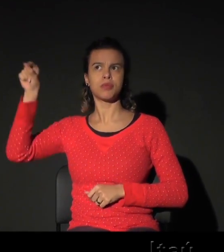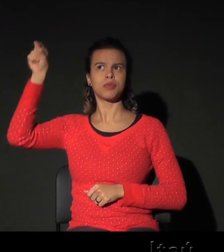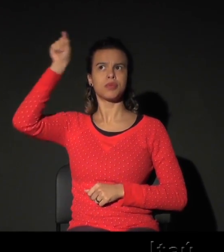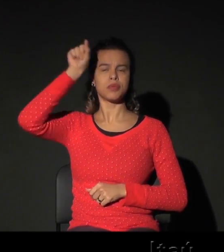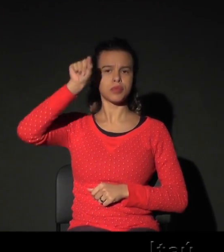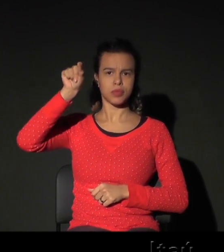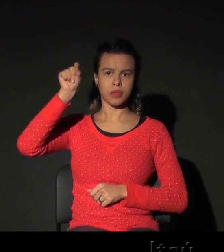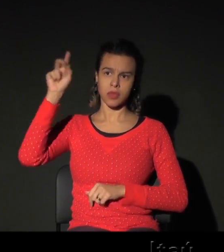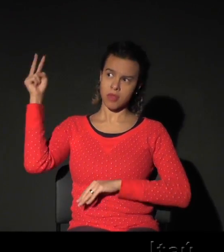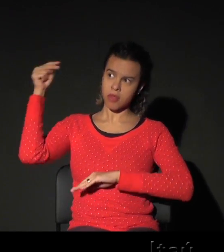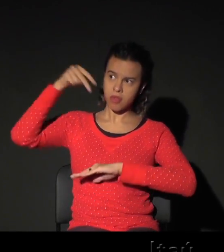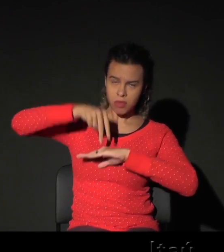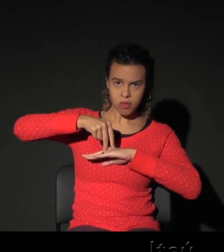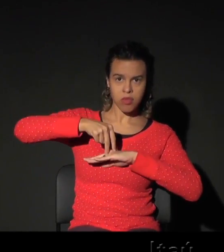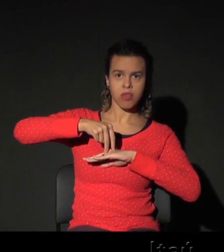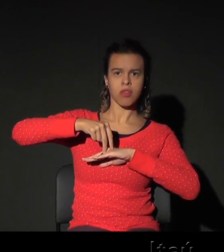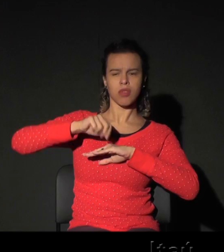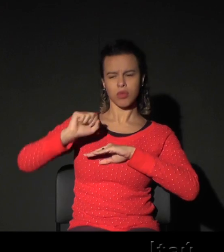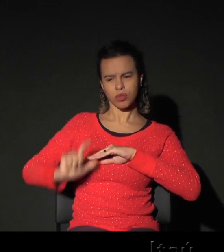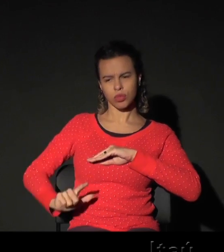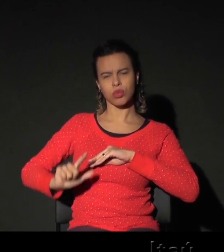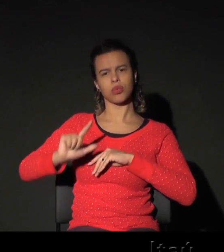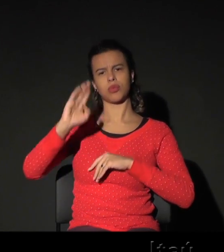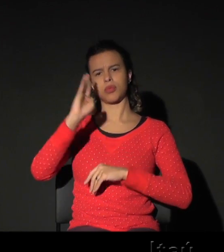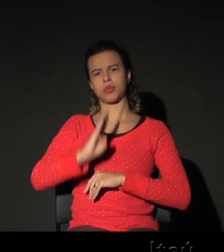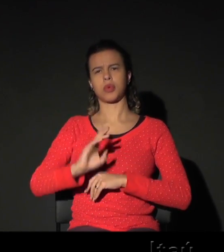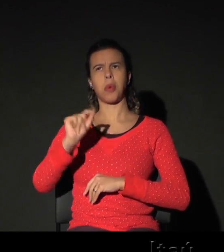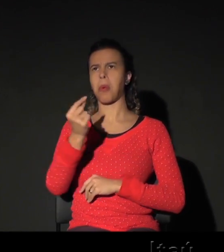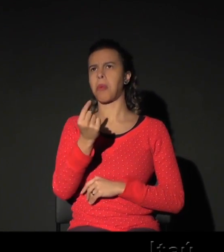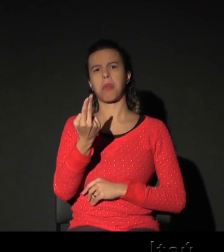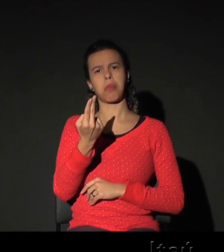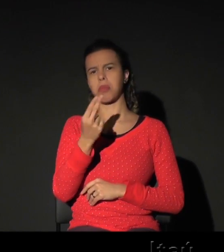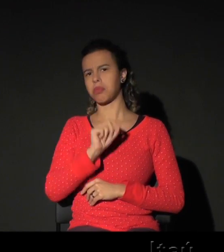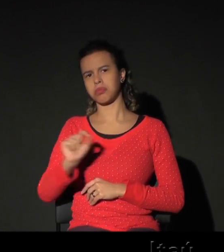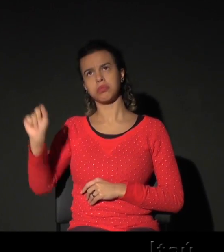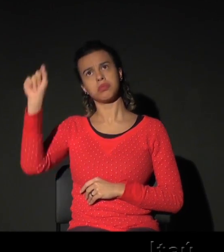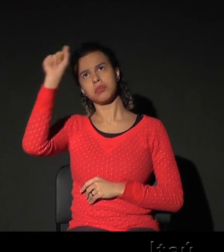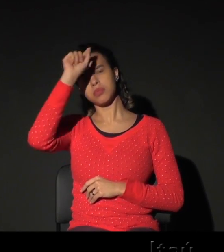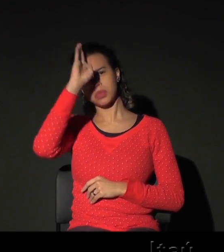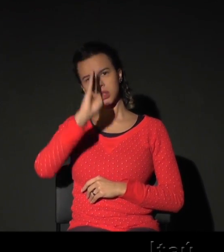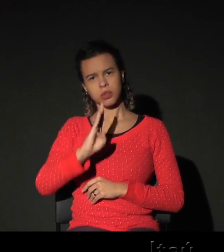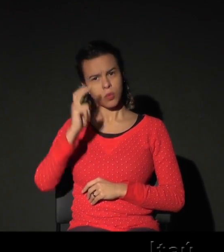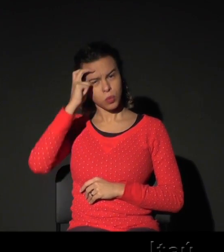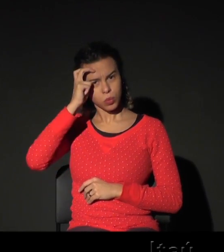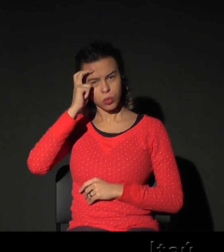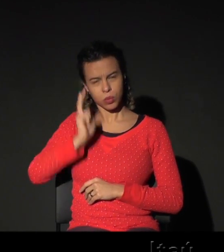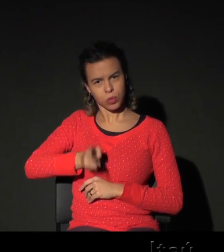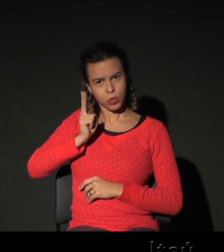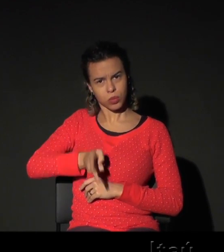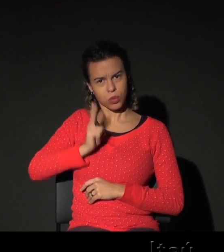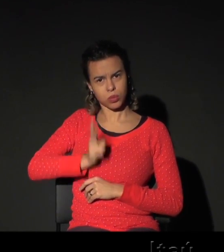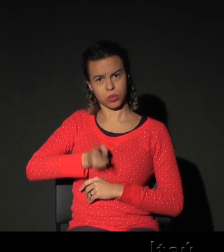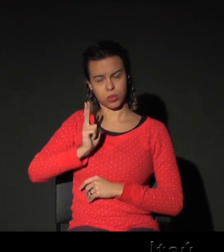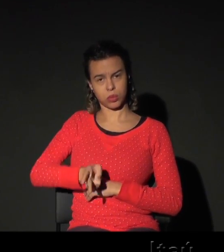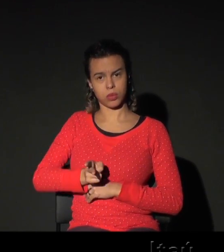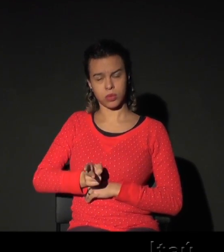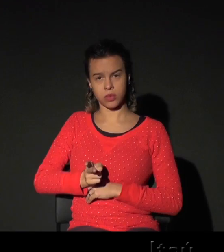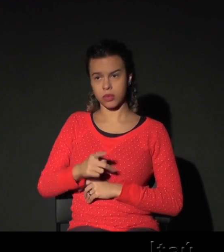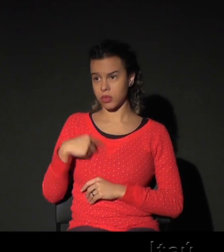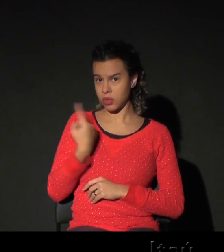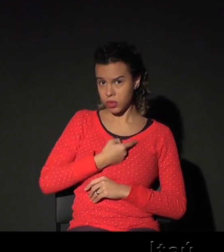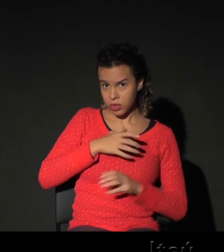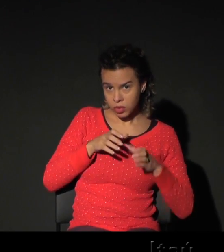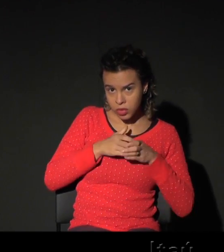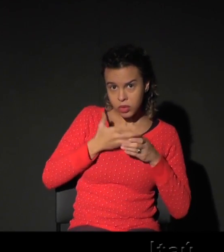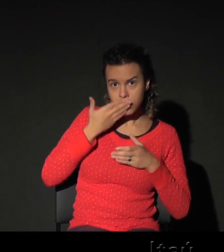ele está aqui na no sul do Brasil ou no Brasil inteiro com a sua cultura e